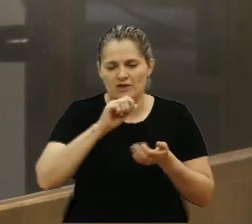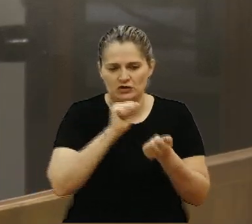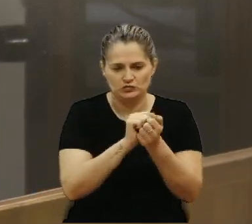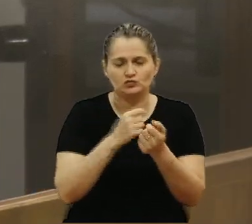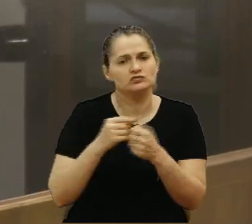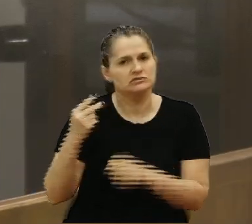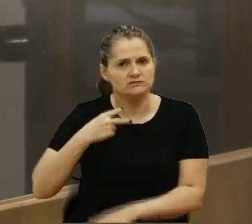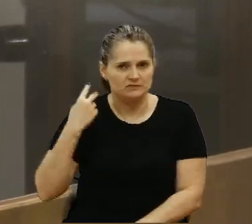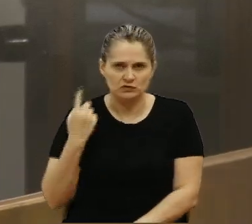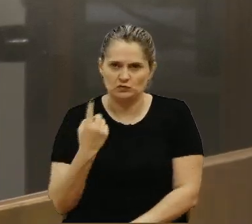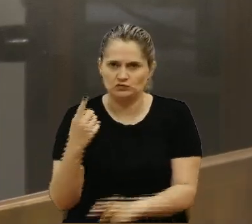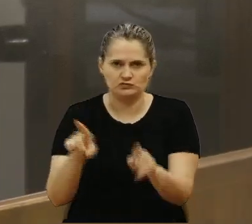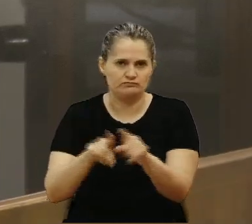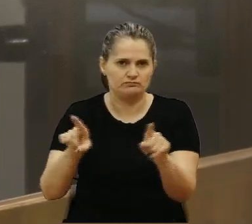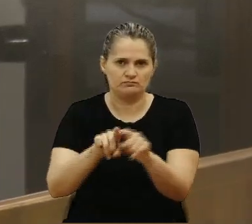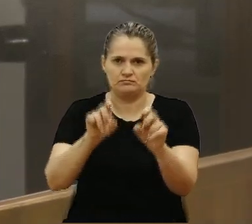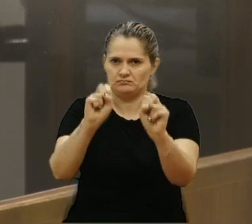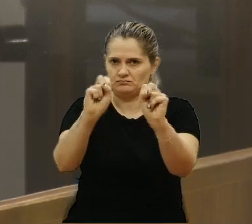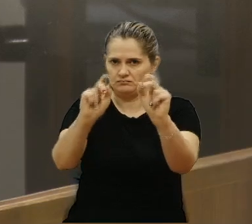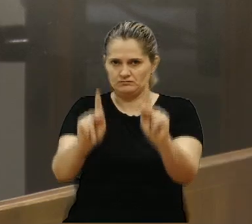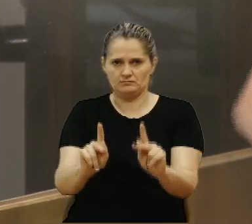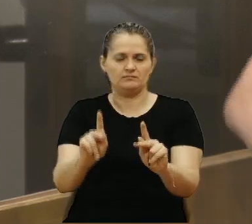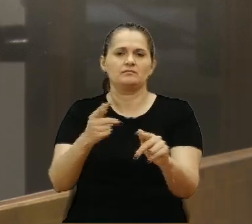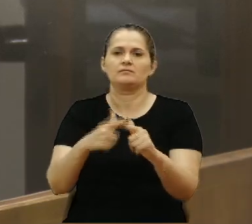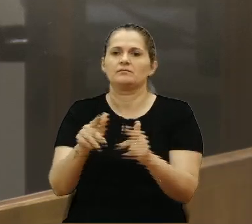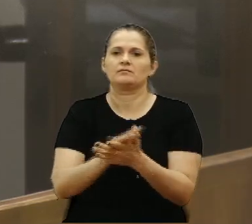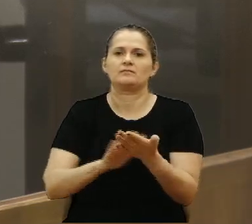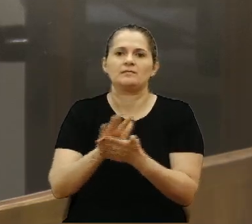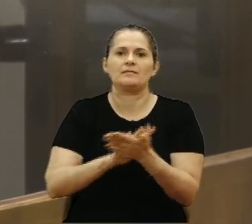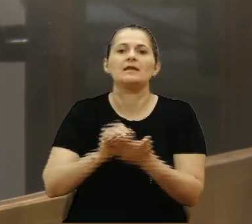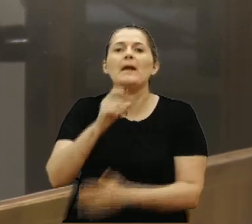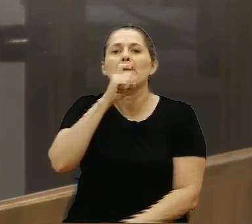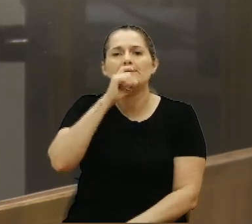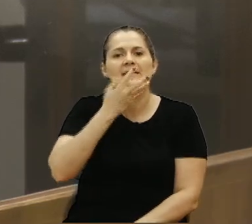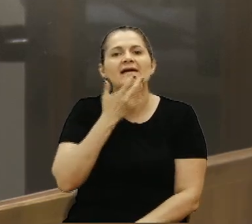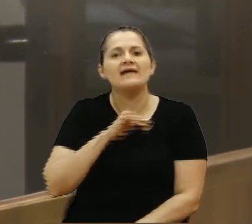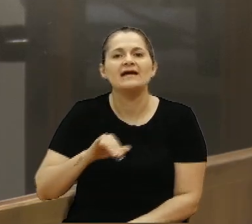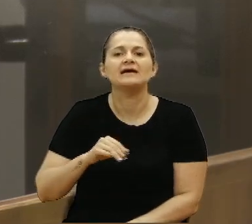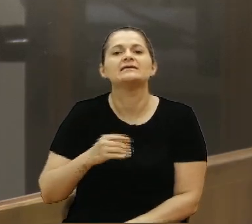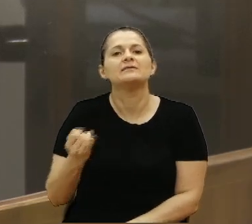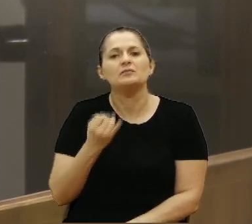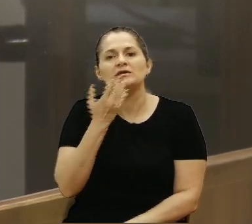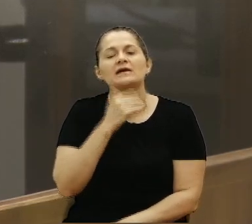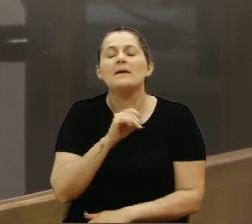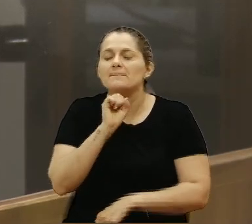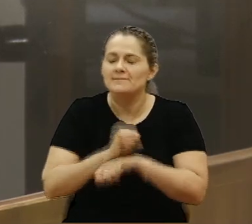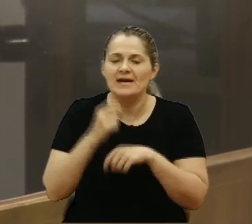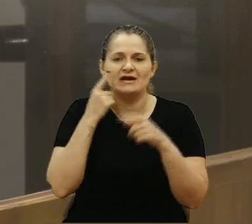também tudo certo. Não tem problema nenhum que vai ser o pai da criança, o importante é que a criança pare de chorar, entendeu?